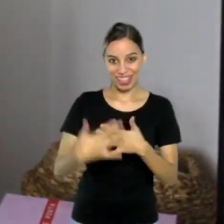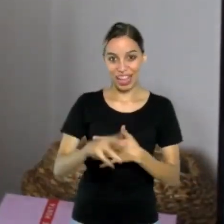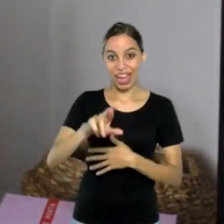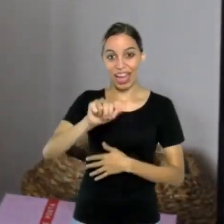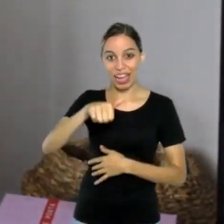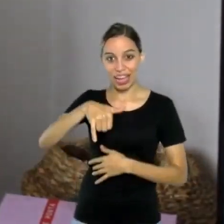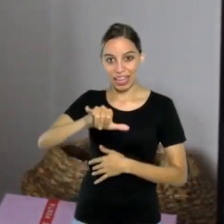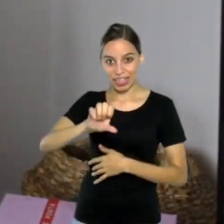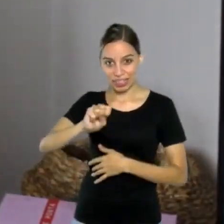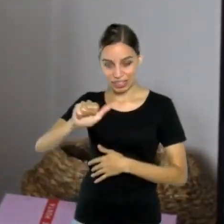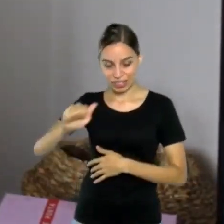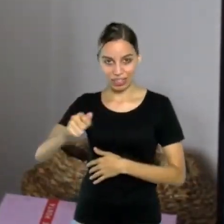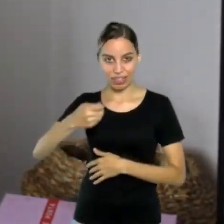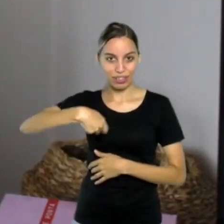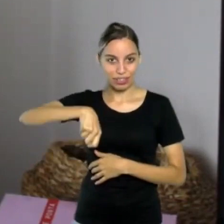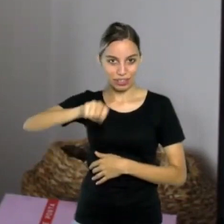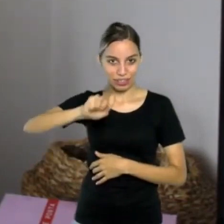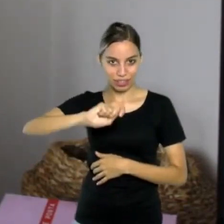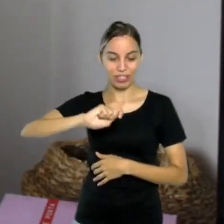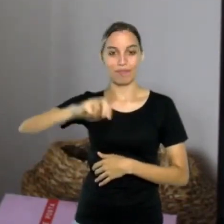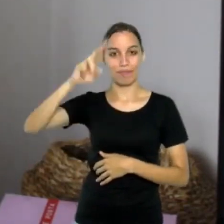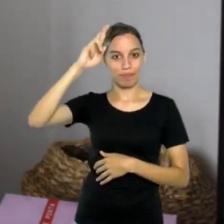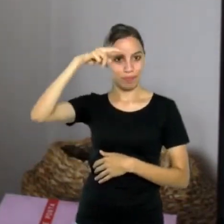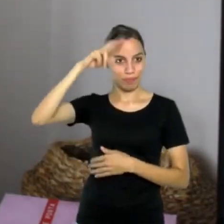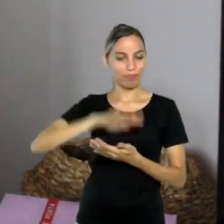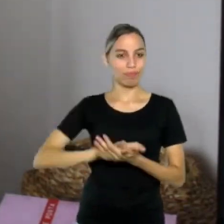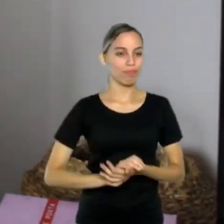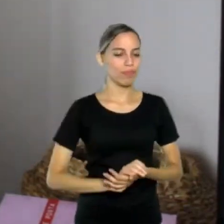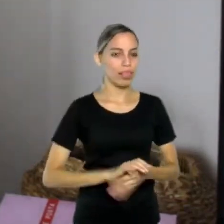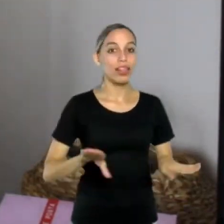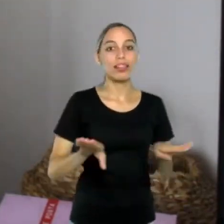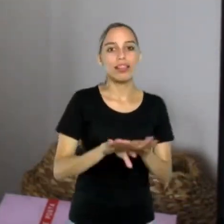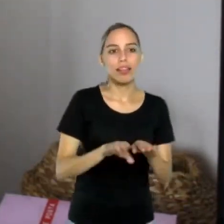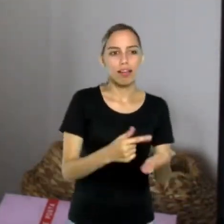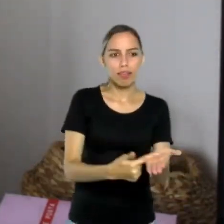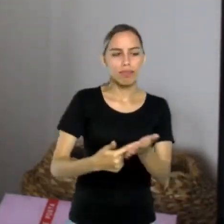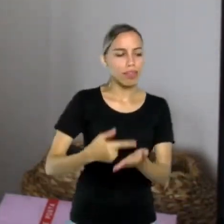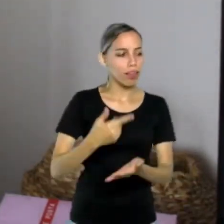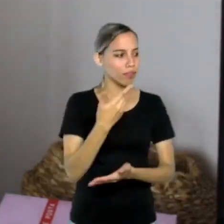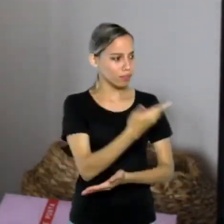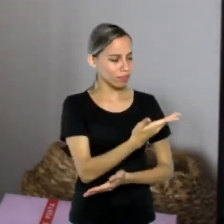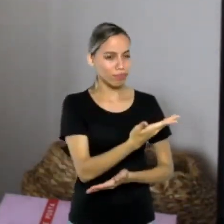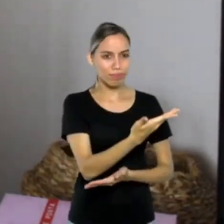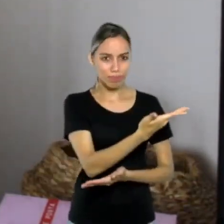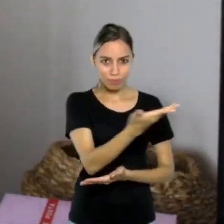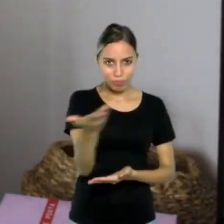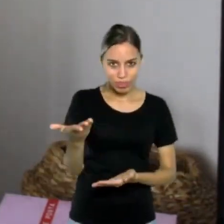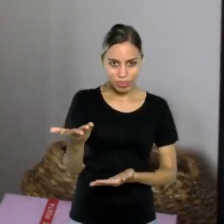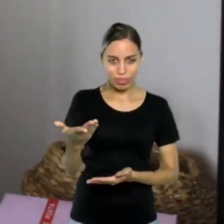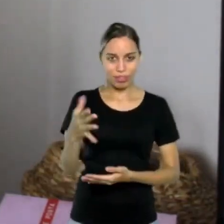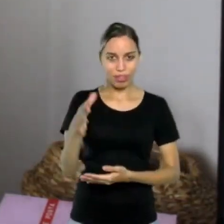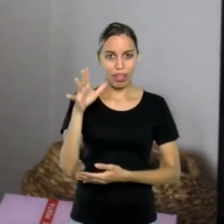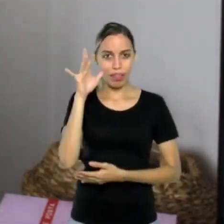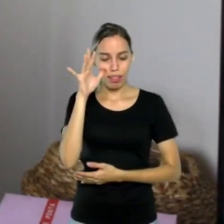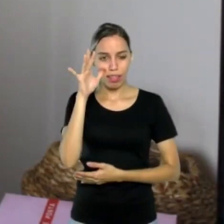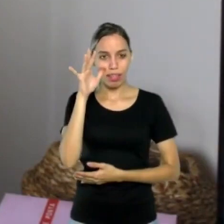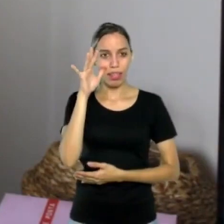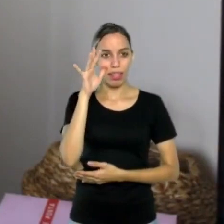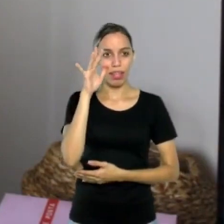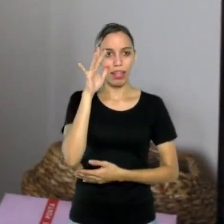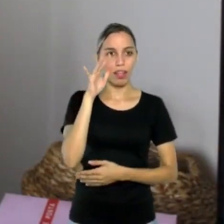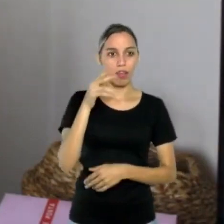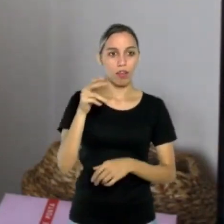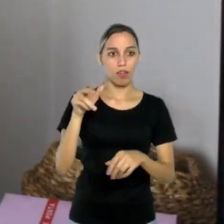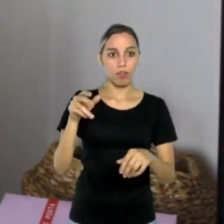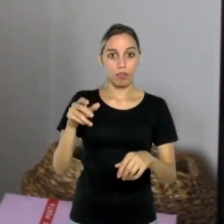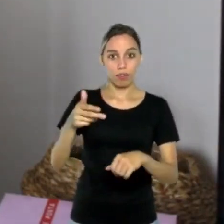escuro com estampas menores e está sentada em uma sala com um sofá e plantas ao fundo. Um vídeo institucional da